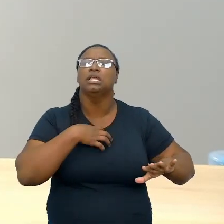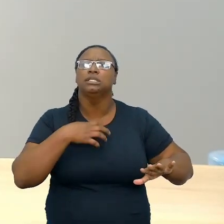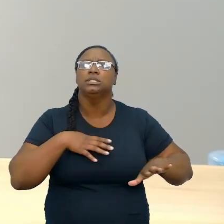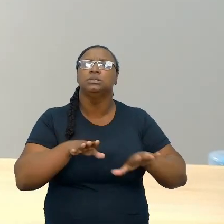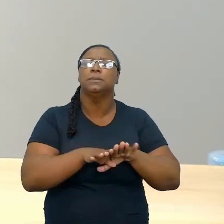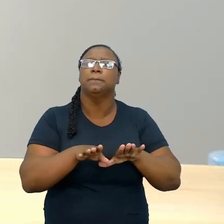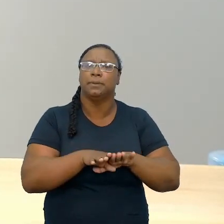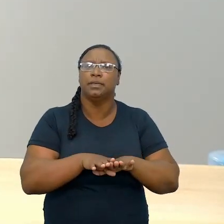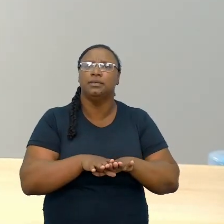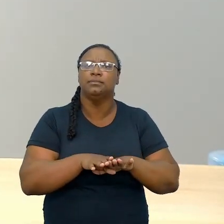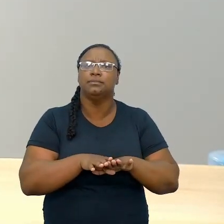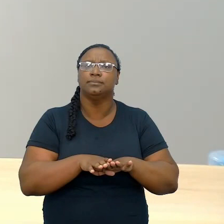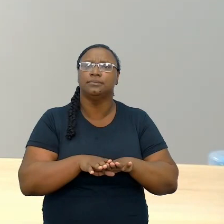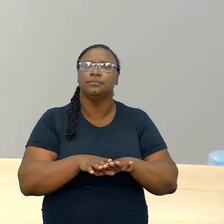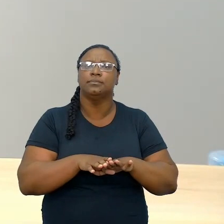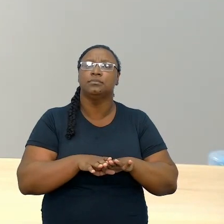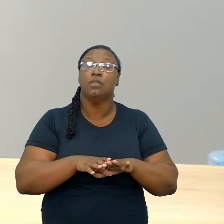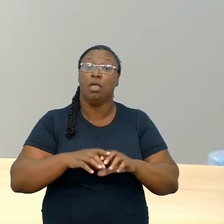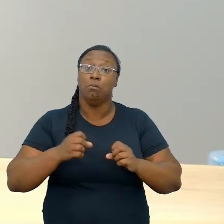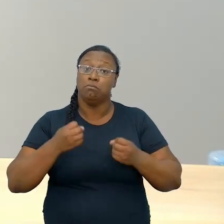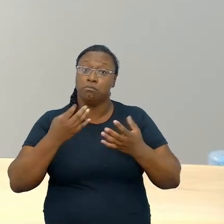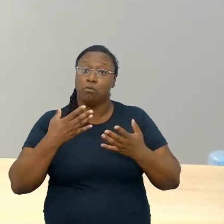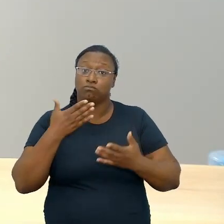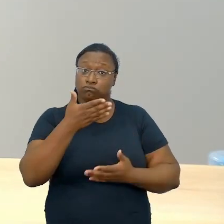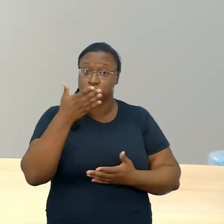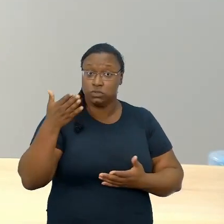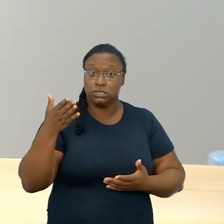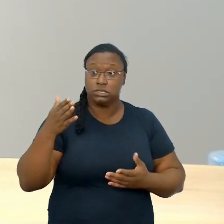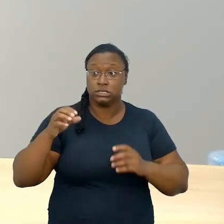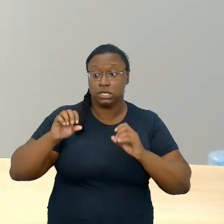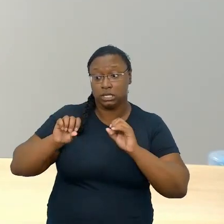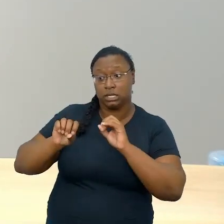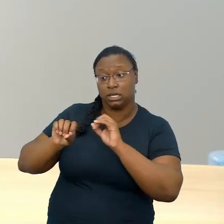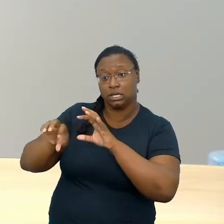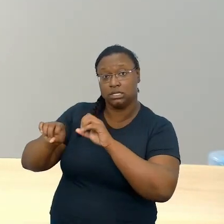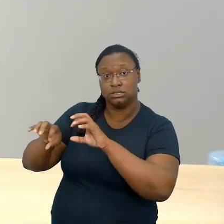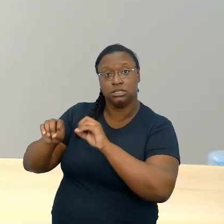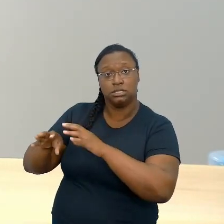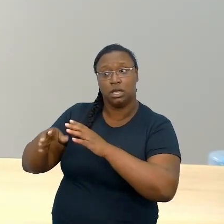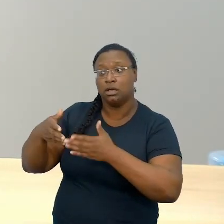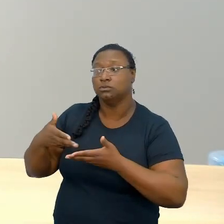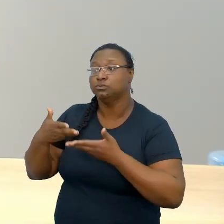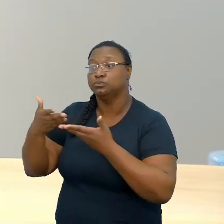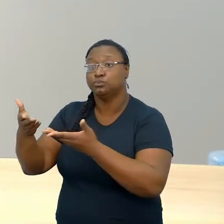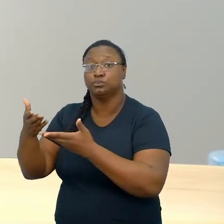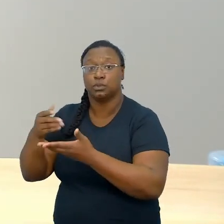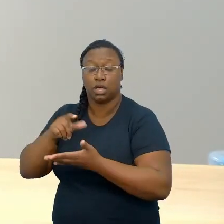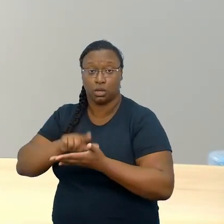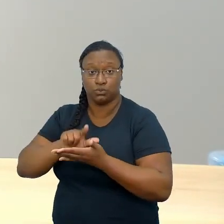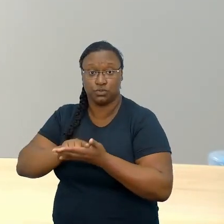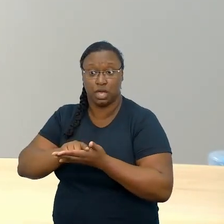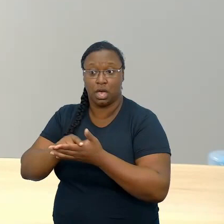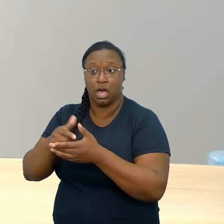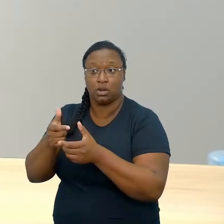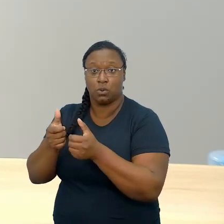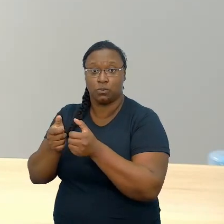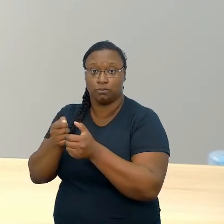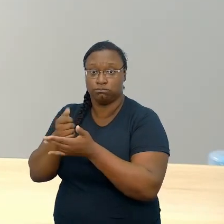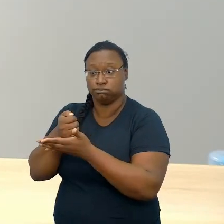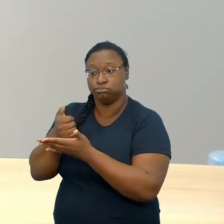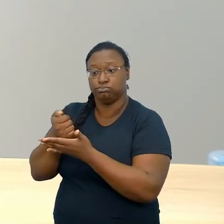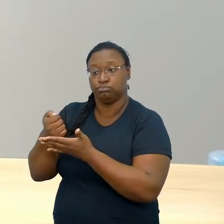você pode sugerir para que o seu estudante também faça um diário de bordo eletrônico. Muitas vezes o estudante